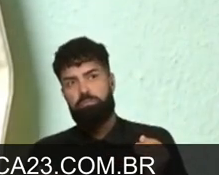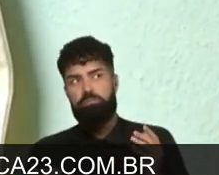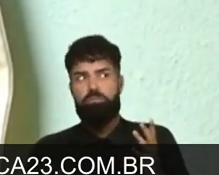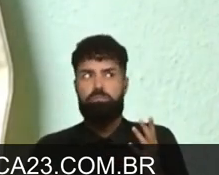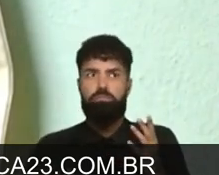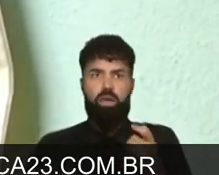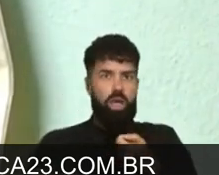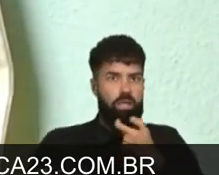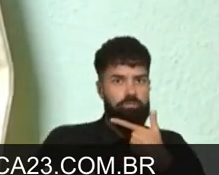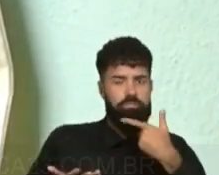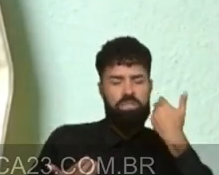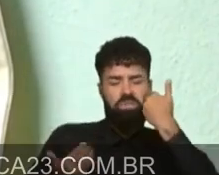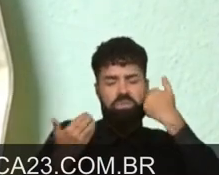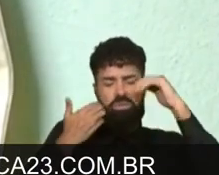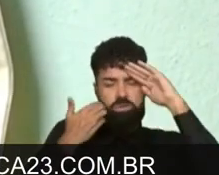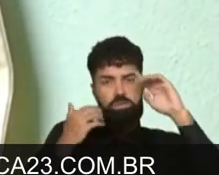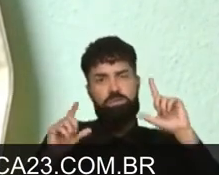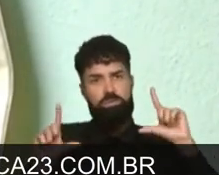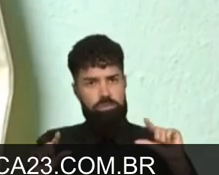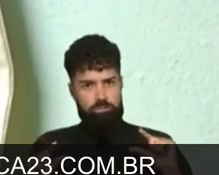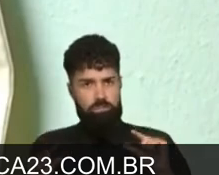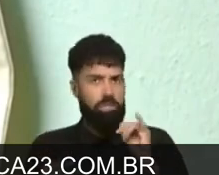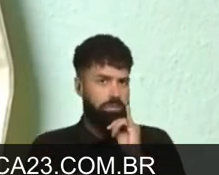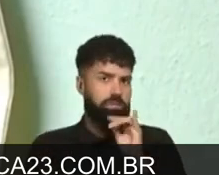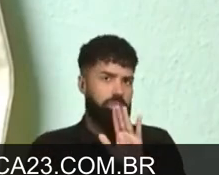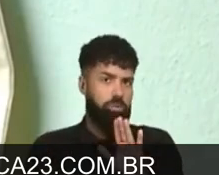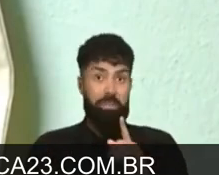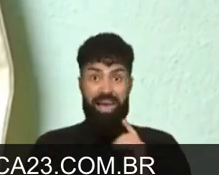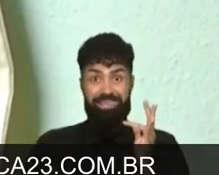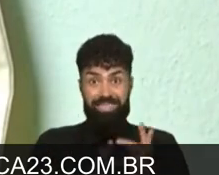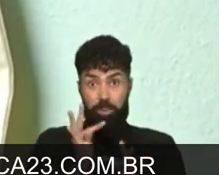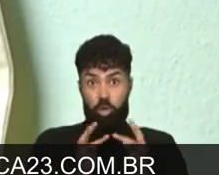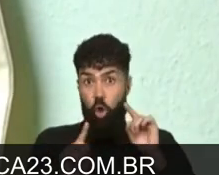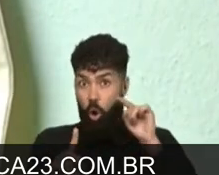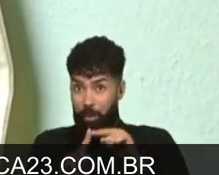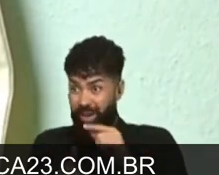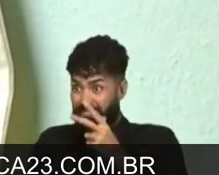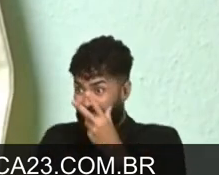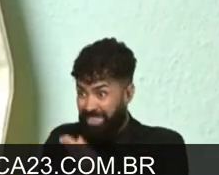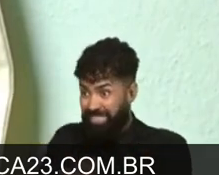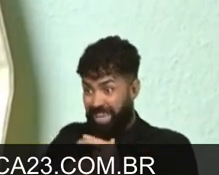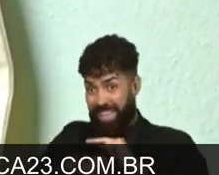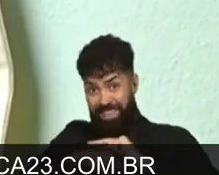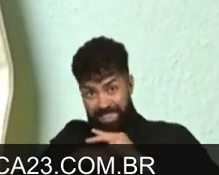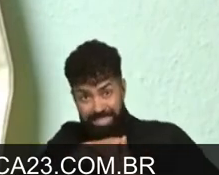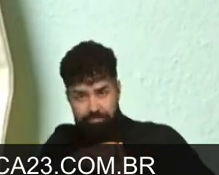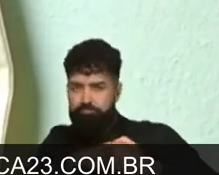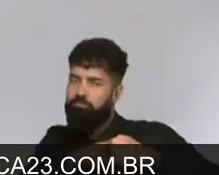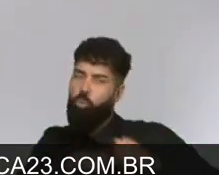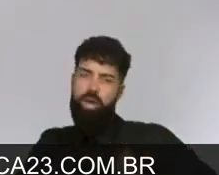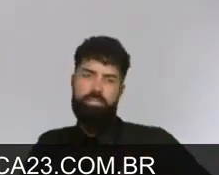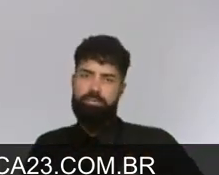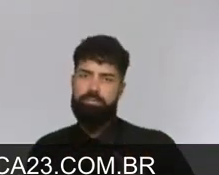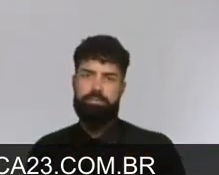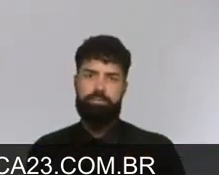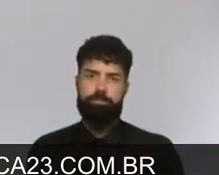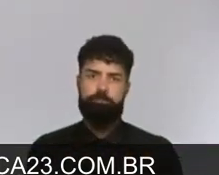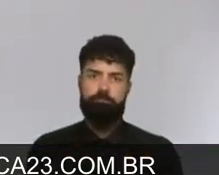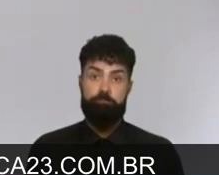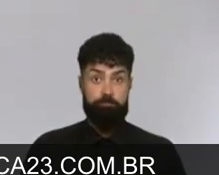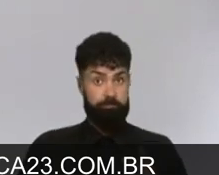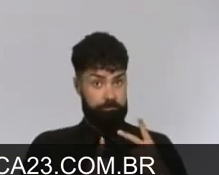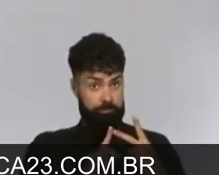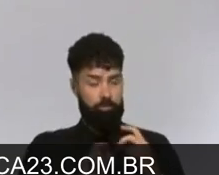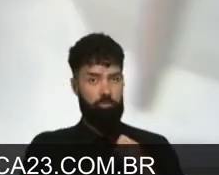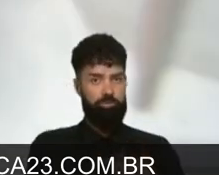a dipirona, o paracetamol, mas tratamento contra a dengue, de fato, não existe. Outra medida é a